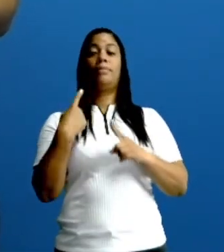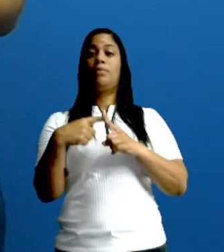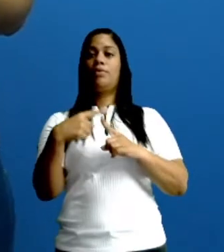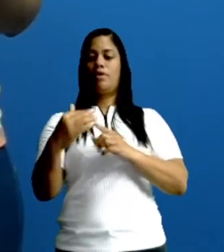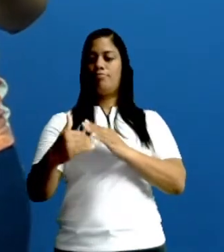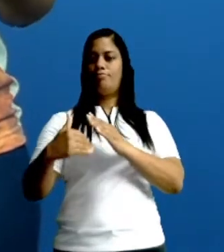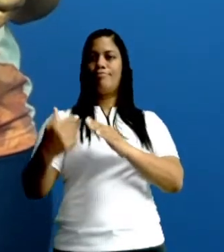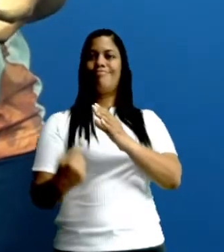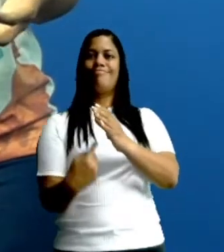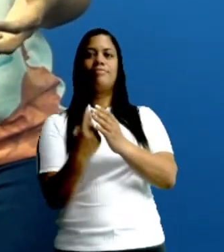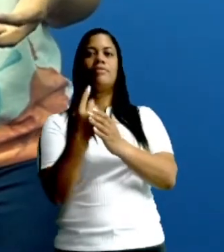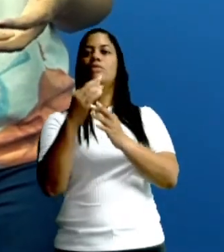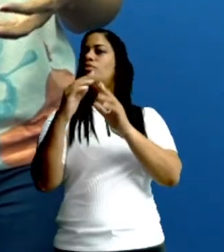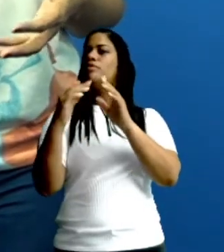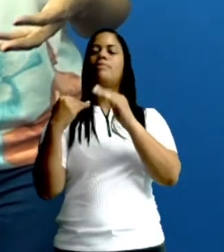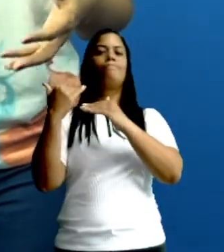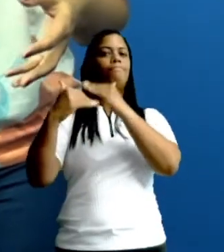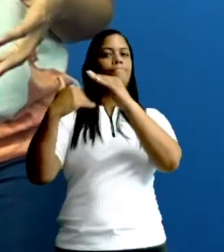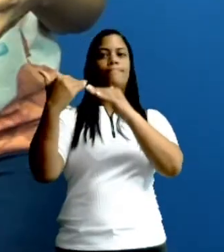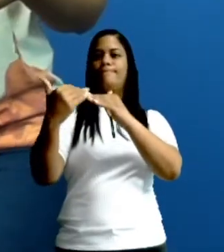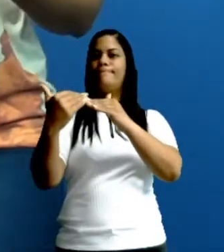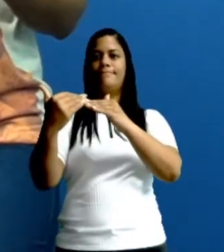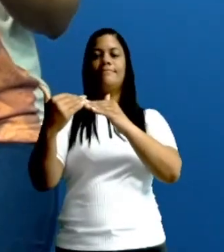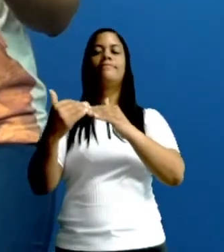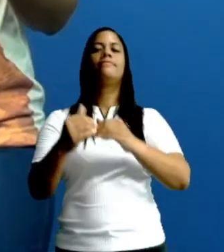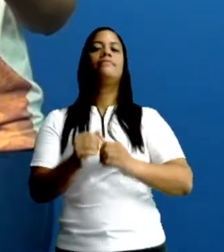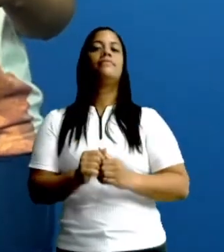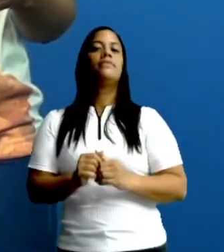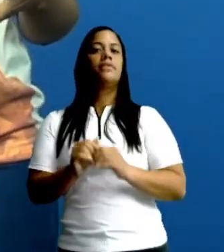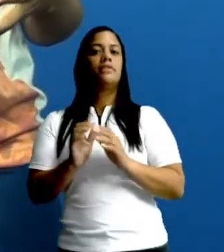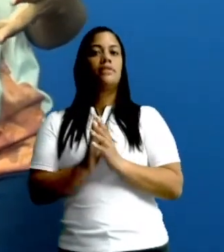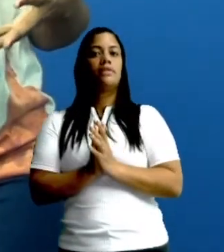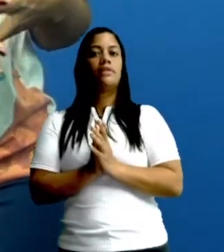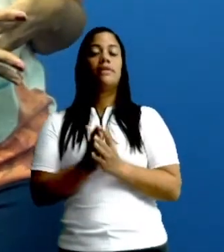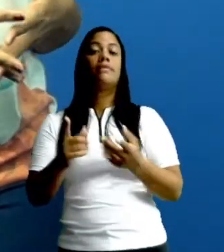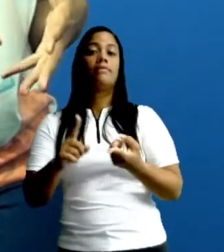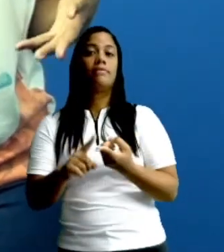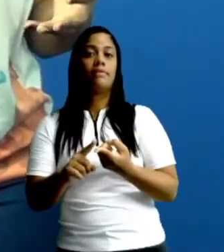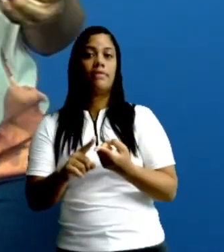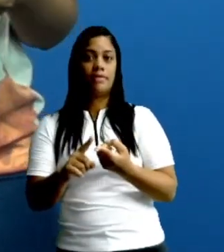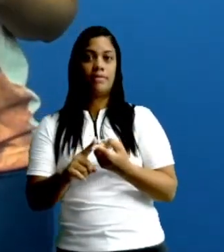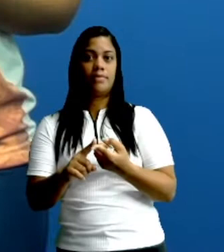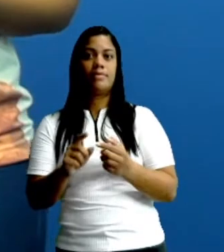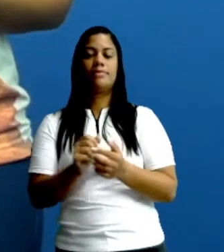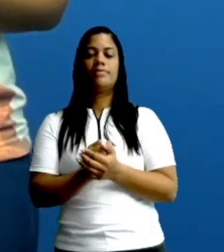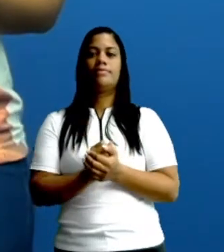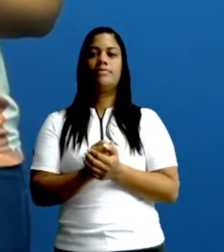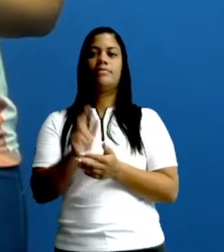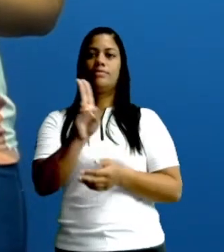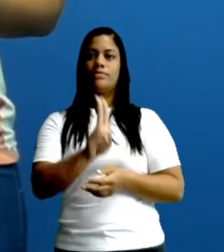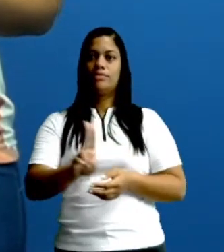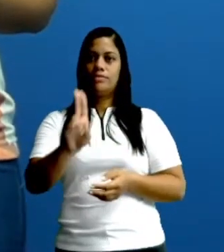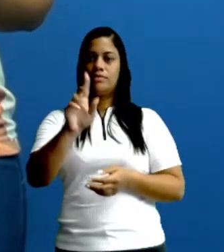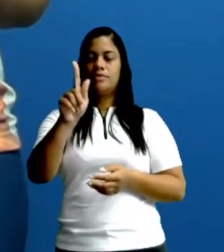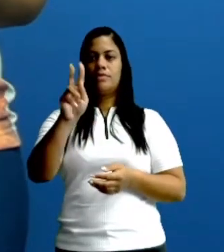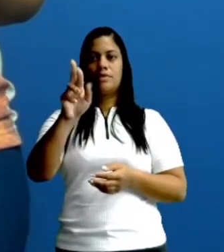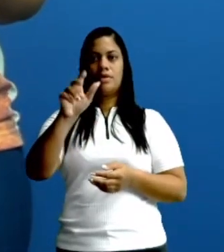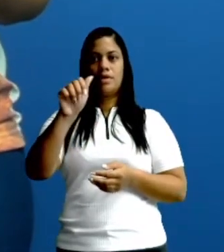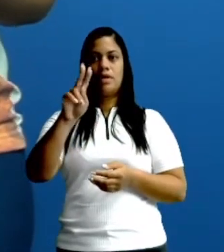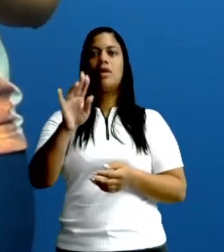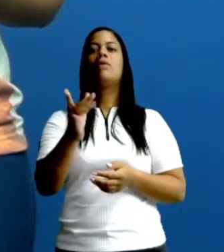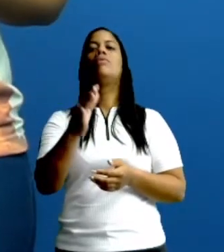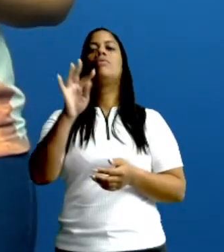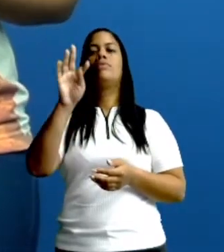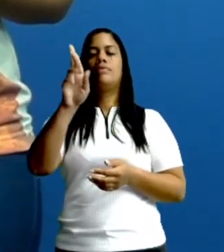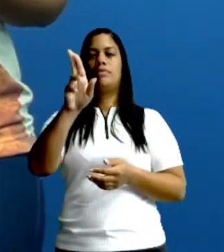se desenvolver, porque não é adaptado para ela. Destacam-se também o cultivo de grãos e cereais, como